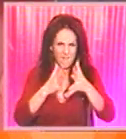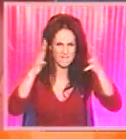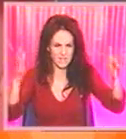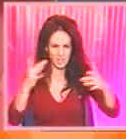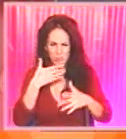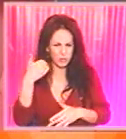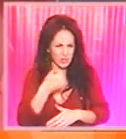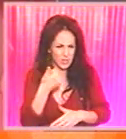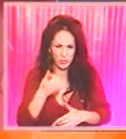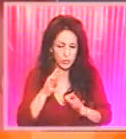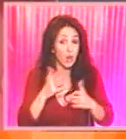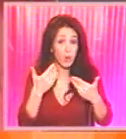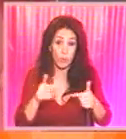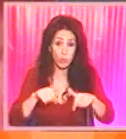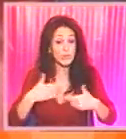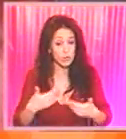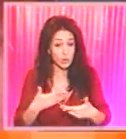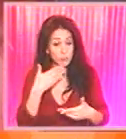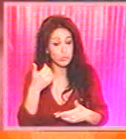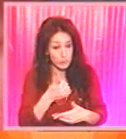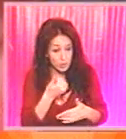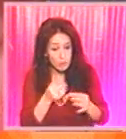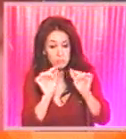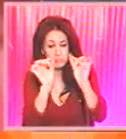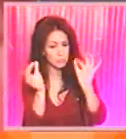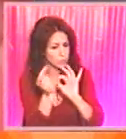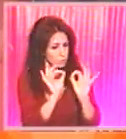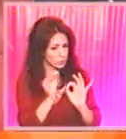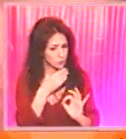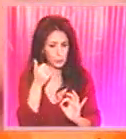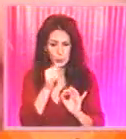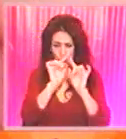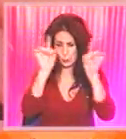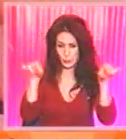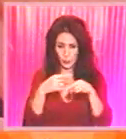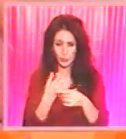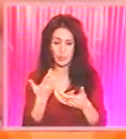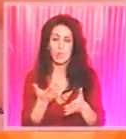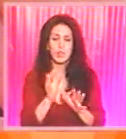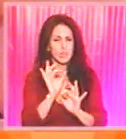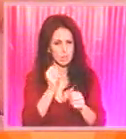eram bonitos. Hoje em dia temos terminais muito estéticos e que têm